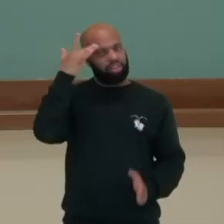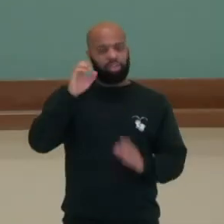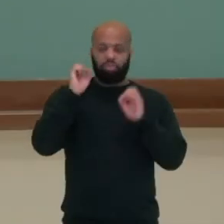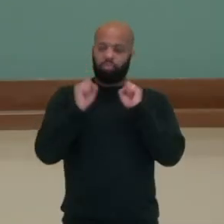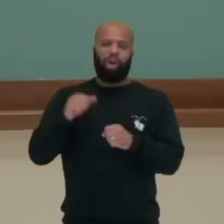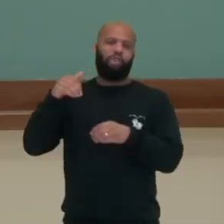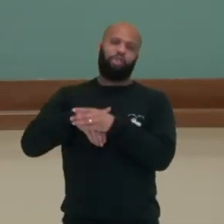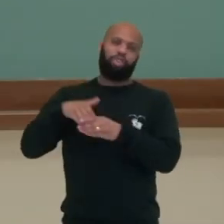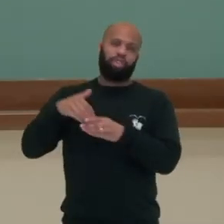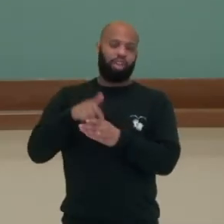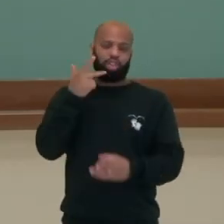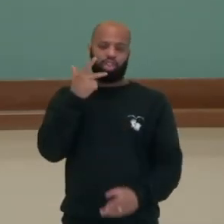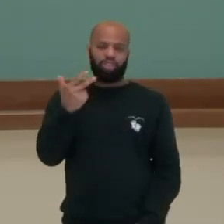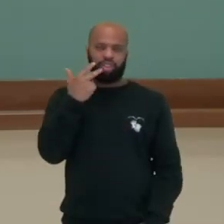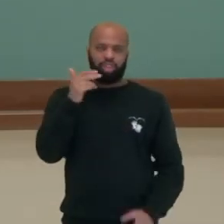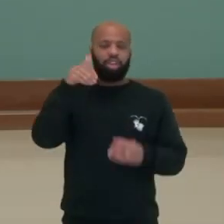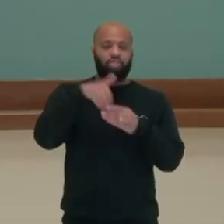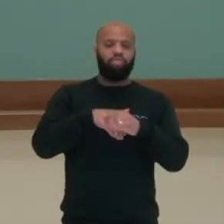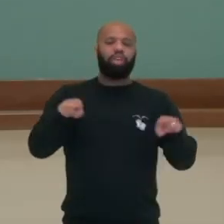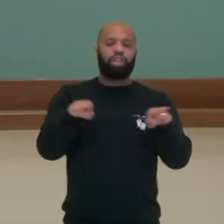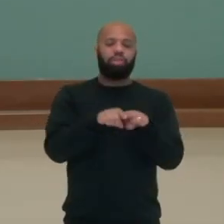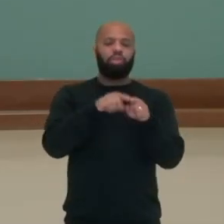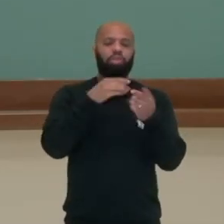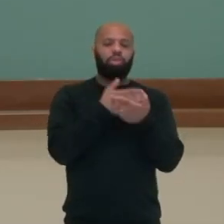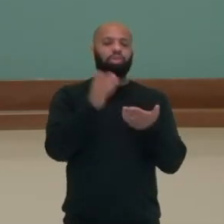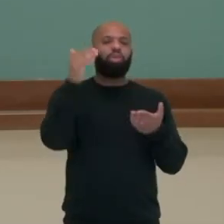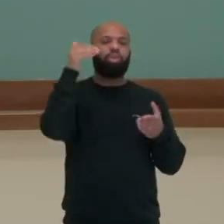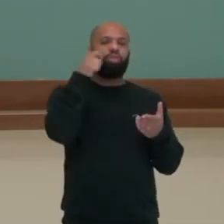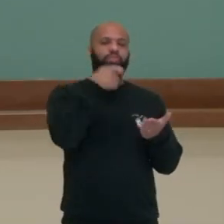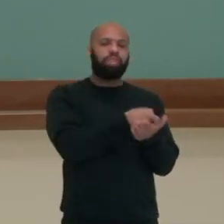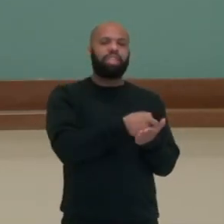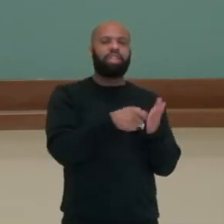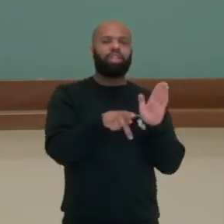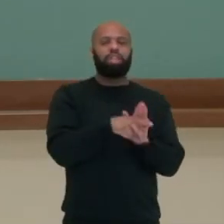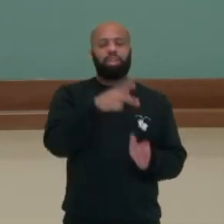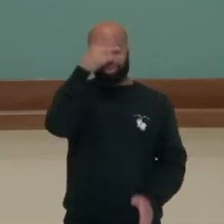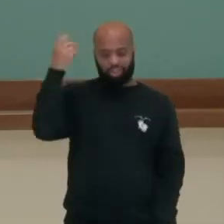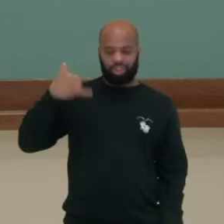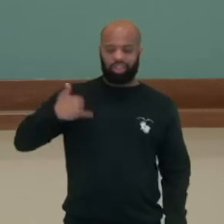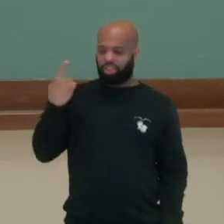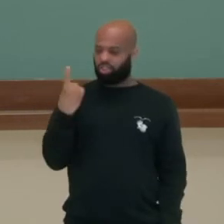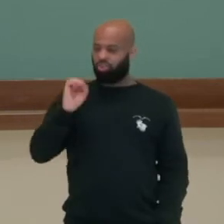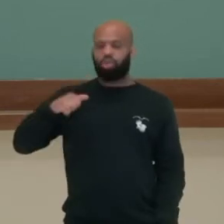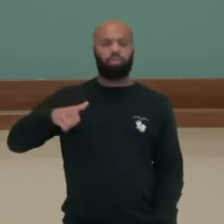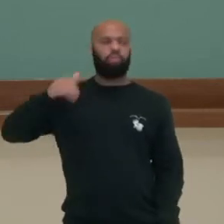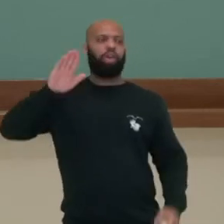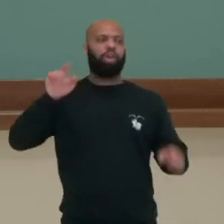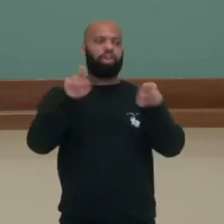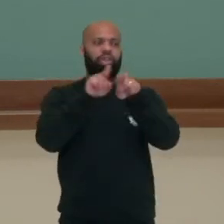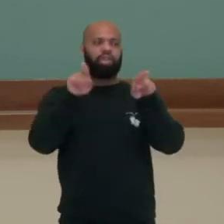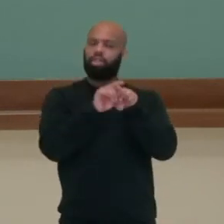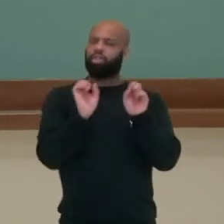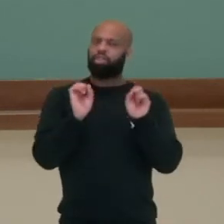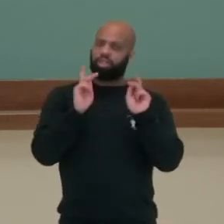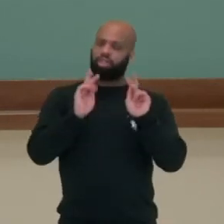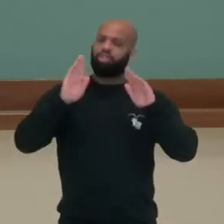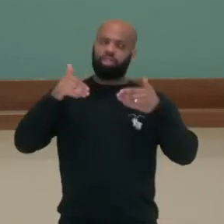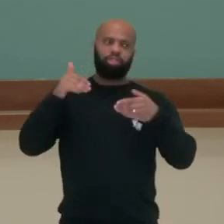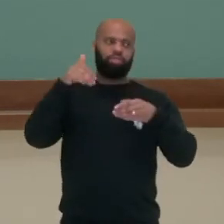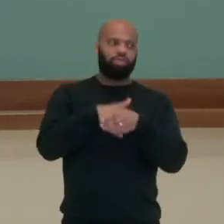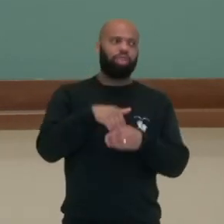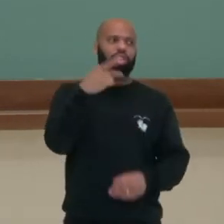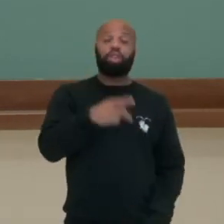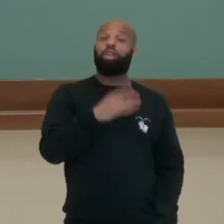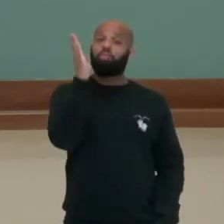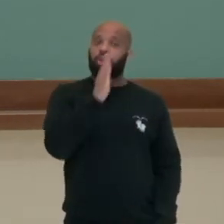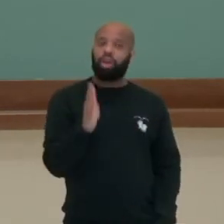voto passou a ser obrigatório para os maiores de 18 anos. Então, o voto no Brasil passou